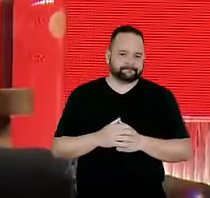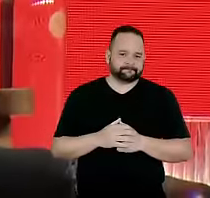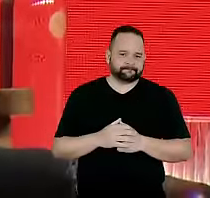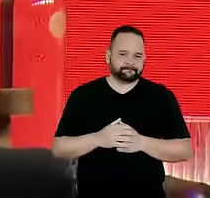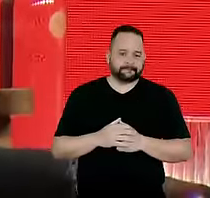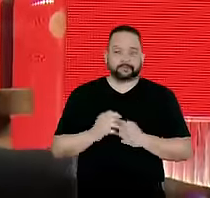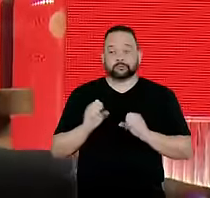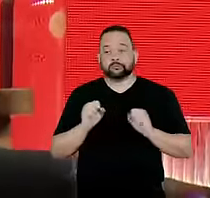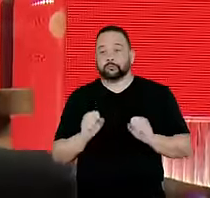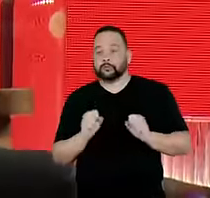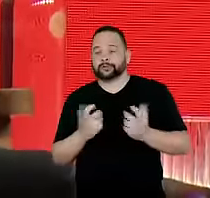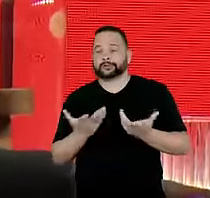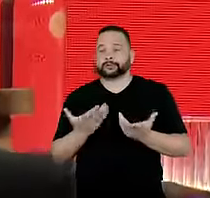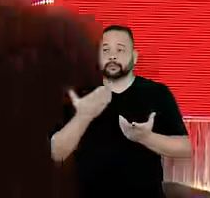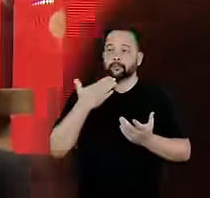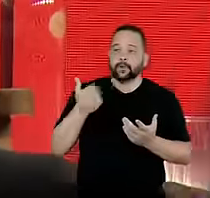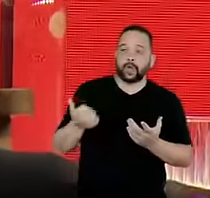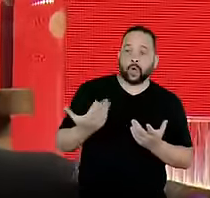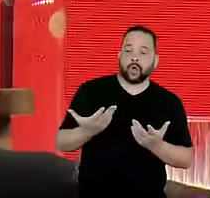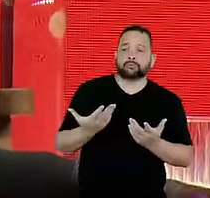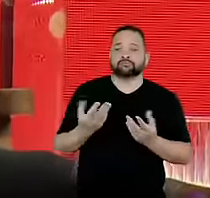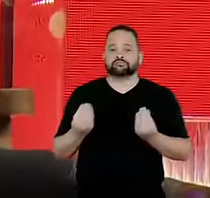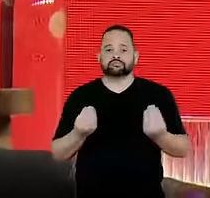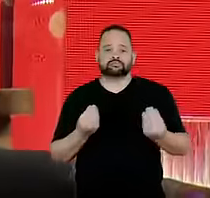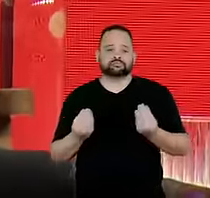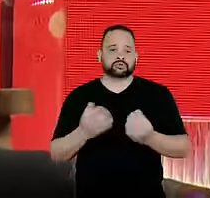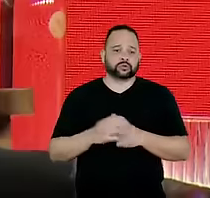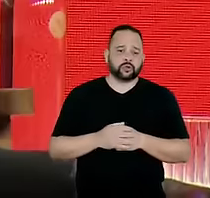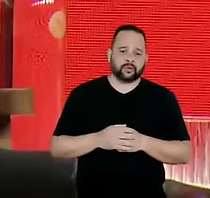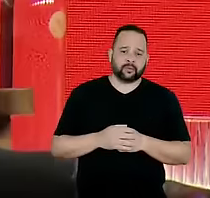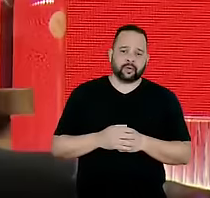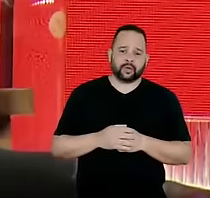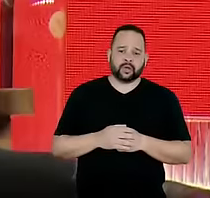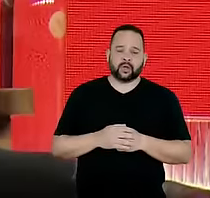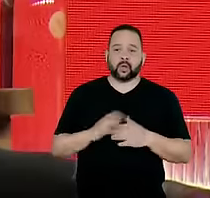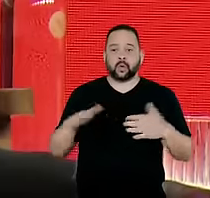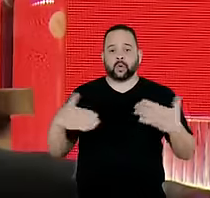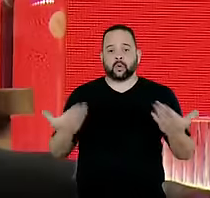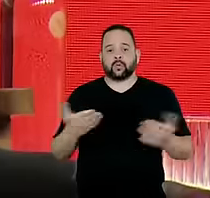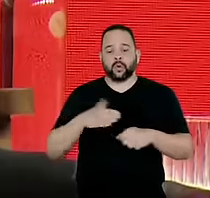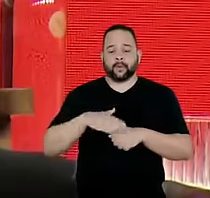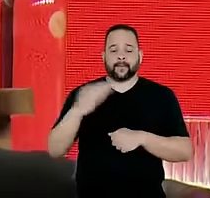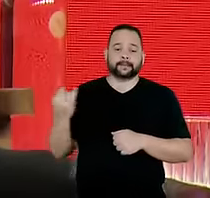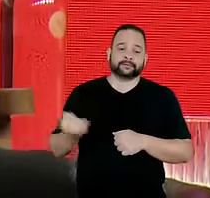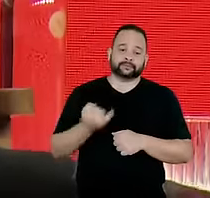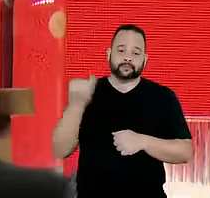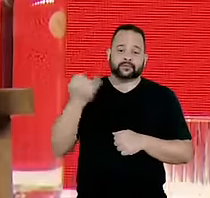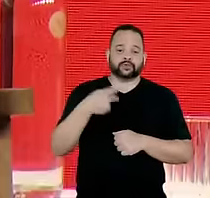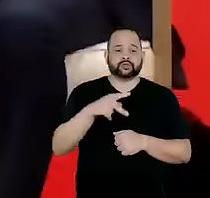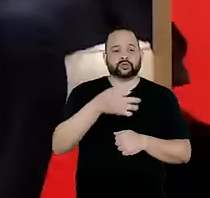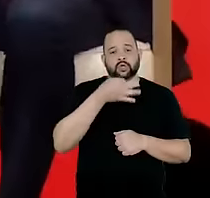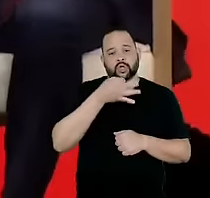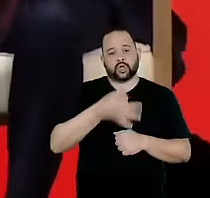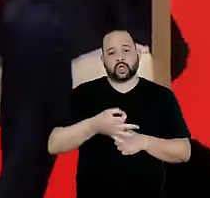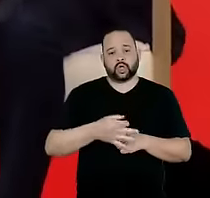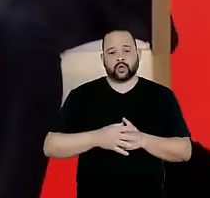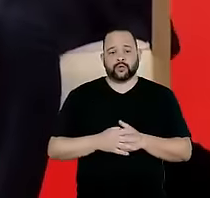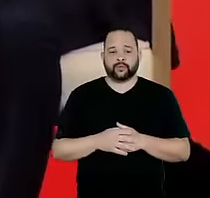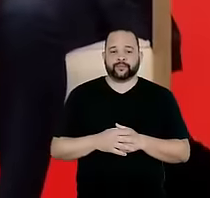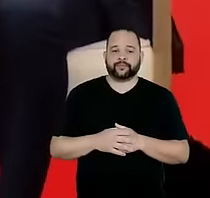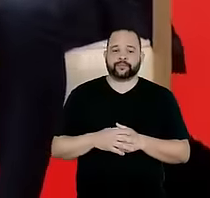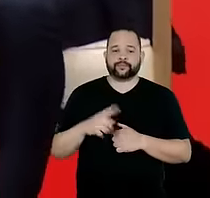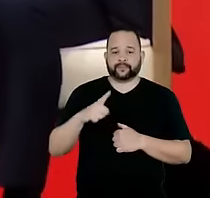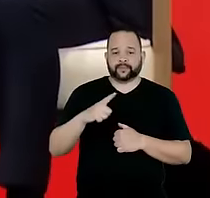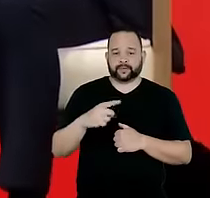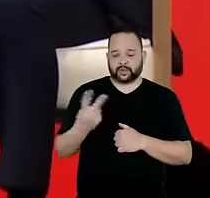preste ativo para o mercado qual deles é mais importante nesse momento na sua visão não acho que tem dois dois